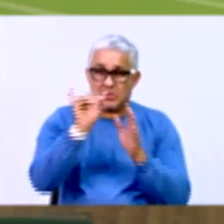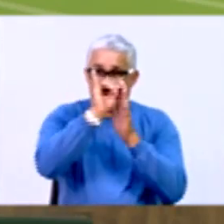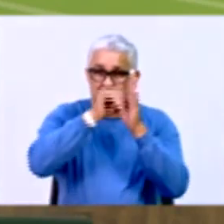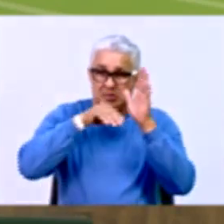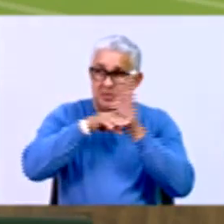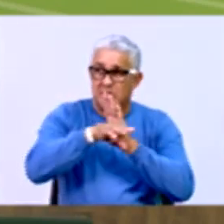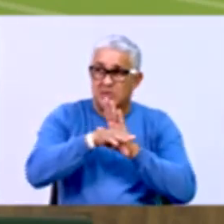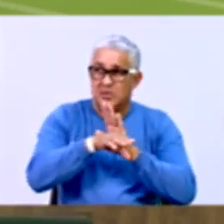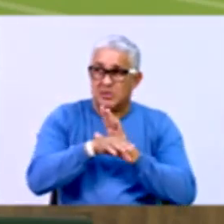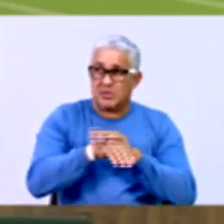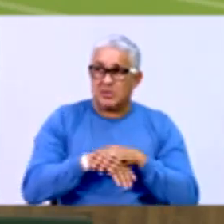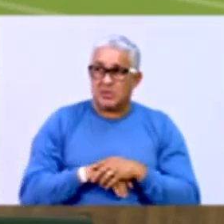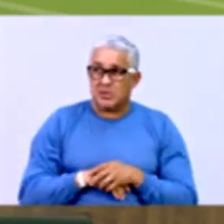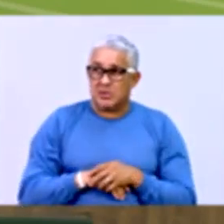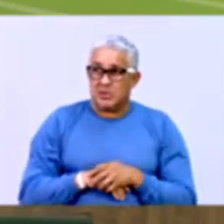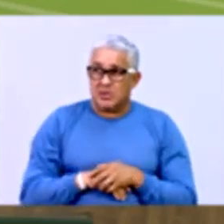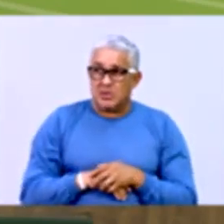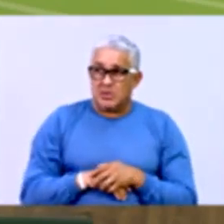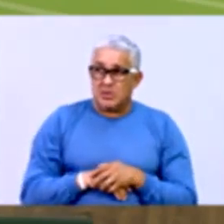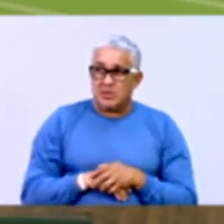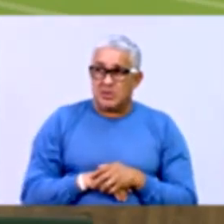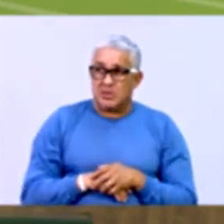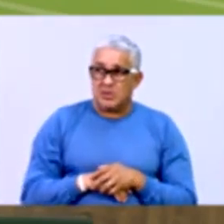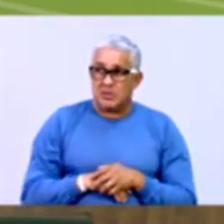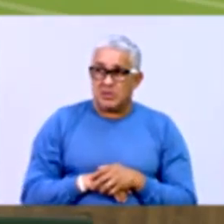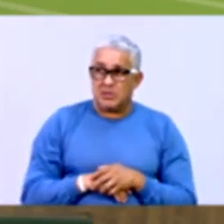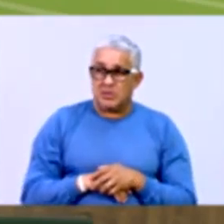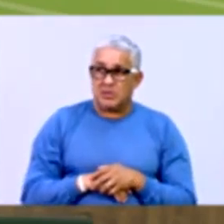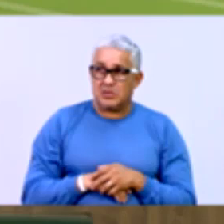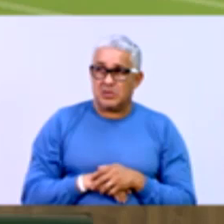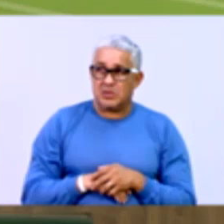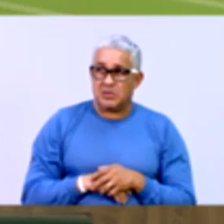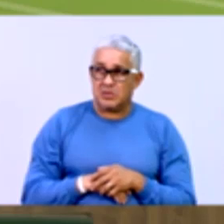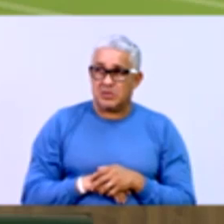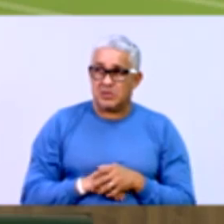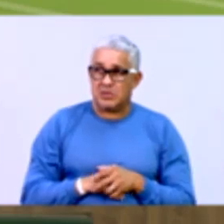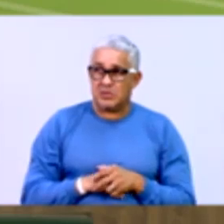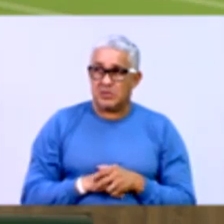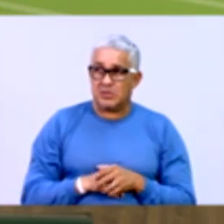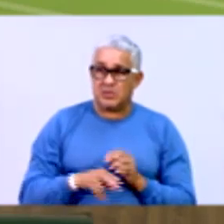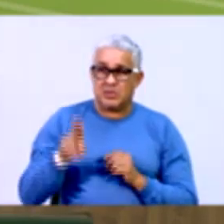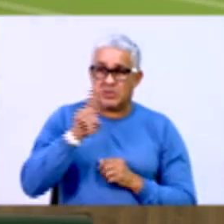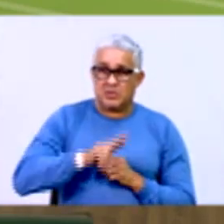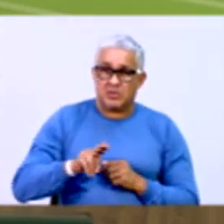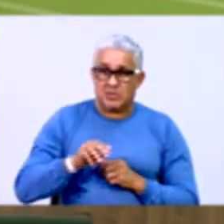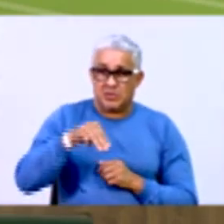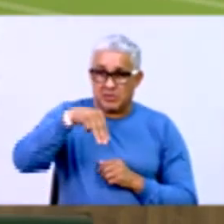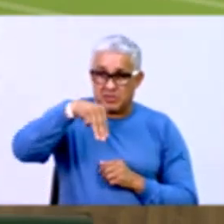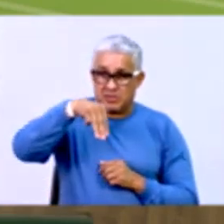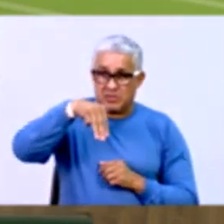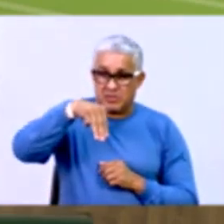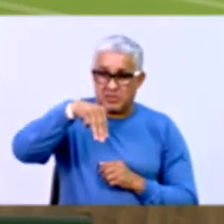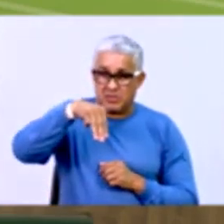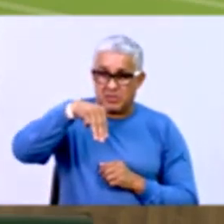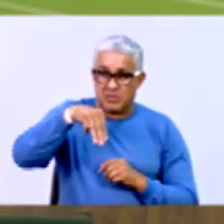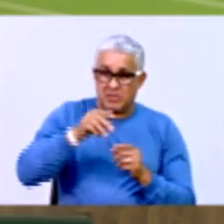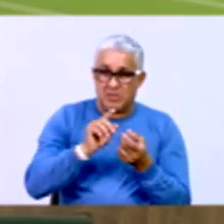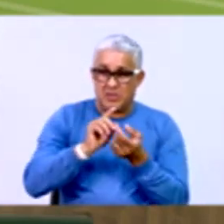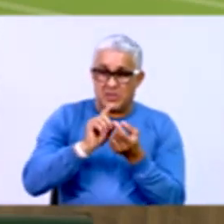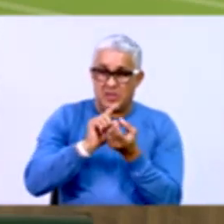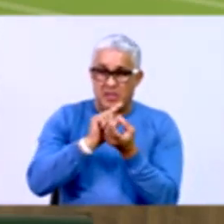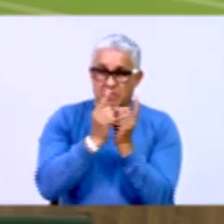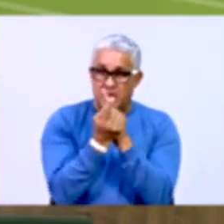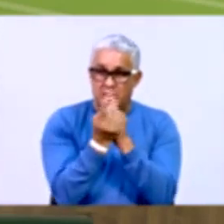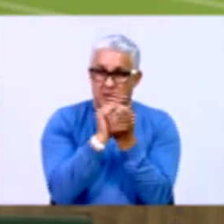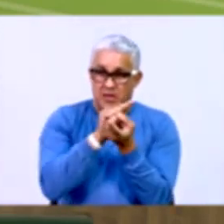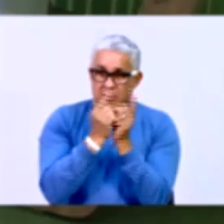comunicação, acho que eu contei isso já, né? Um comunicador, na época era o Messenger. Há quanto tempo existe o Messenger? Faz tempo,